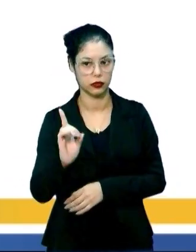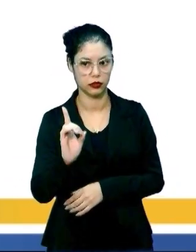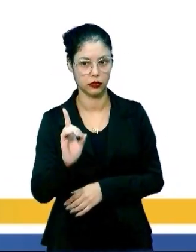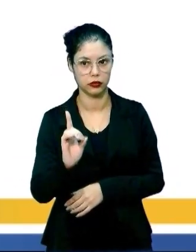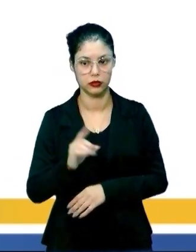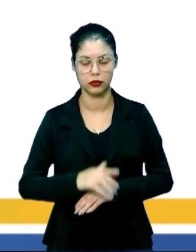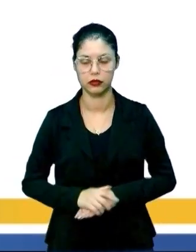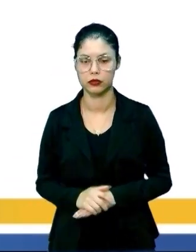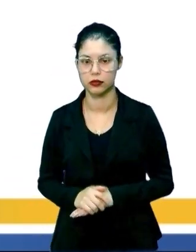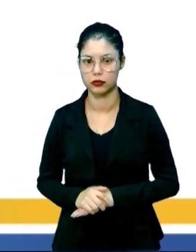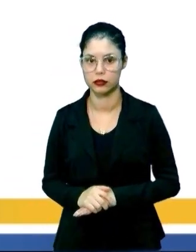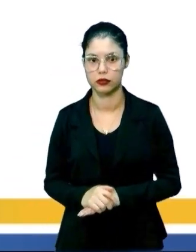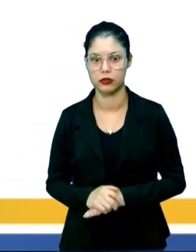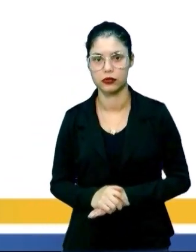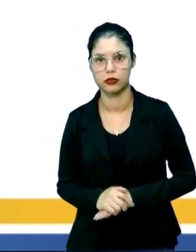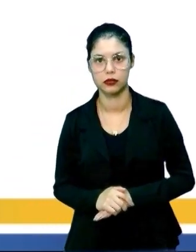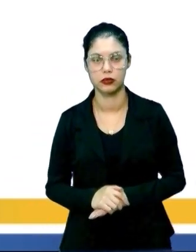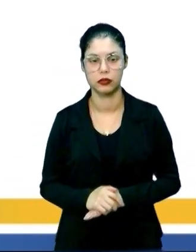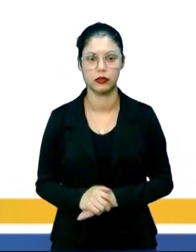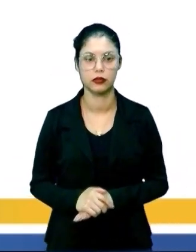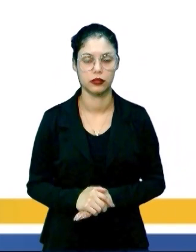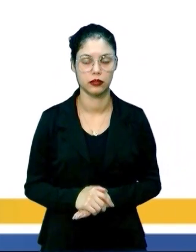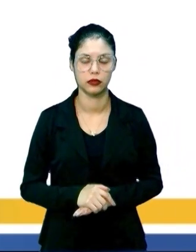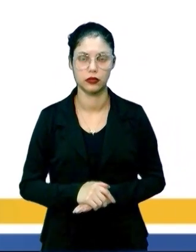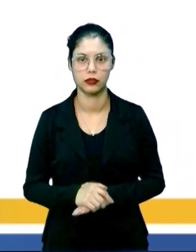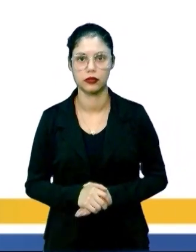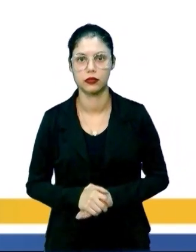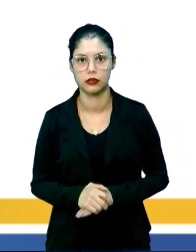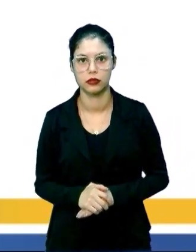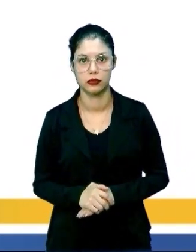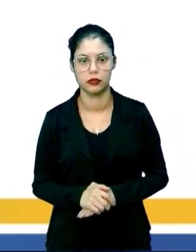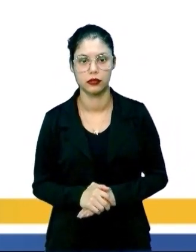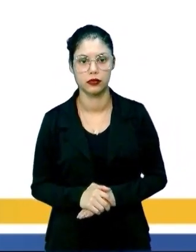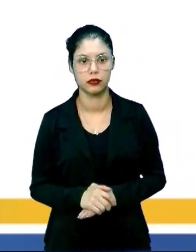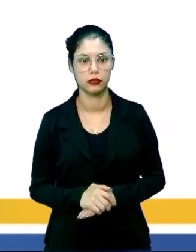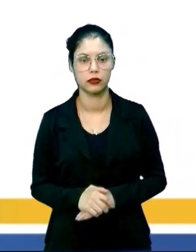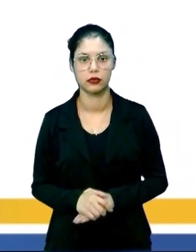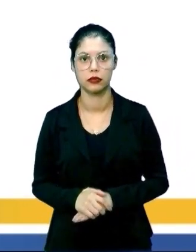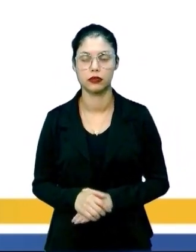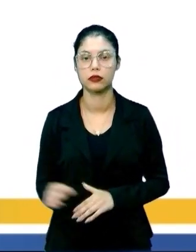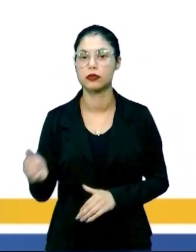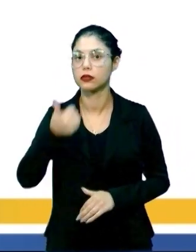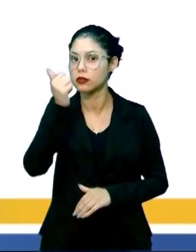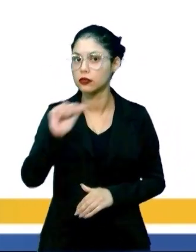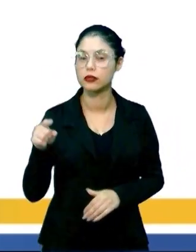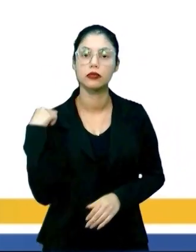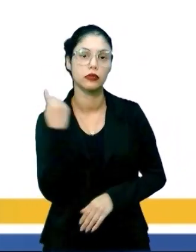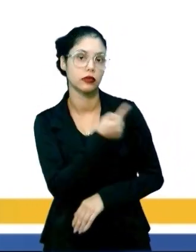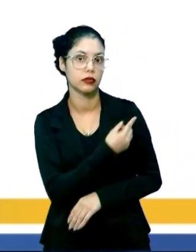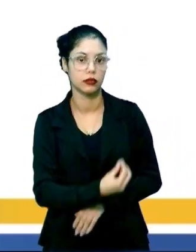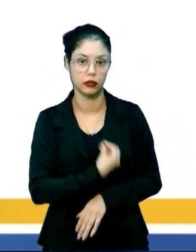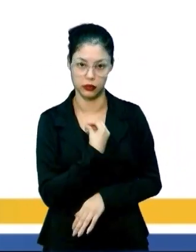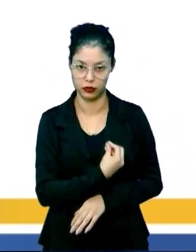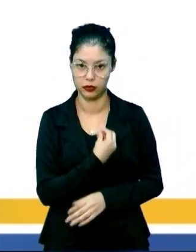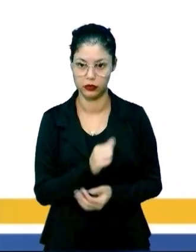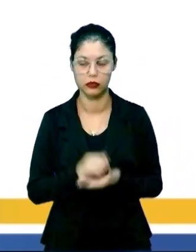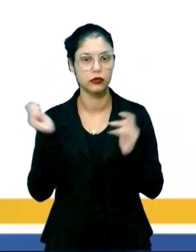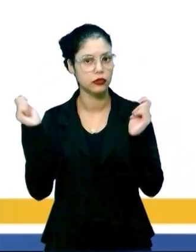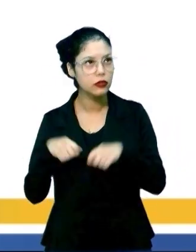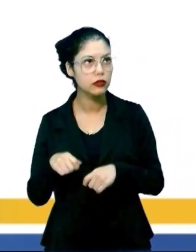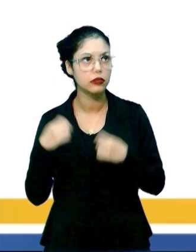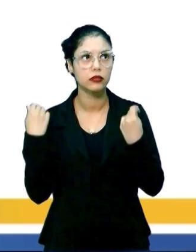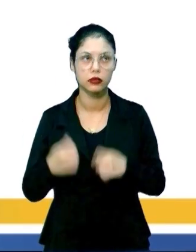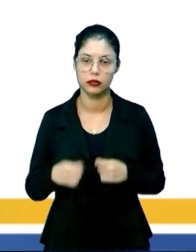A alternativa correta é a letra D. Isso vale para a nossa vida, pois